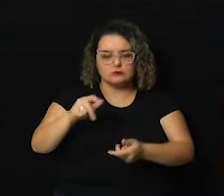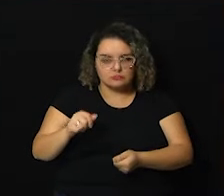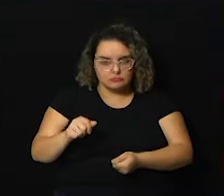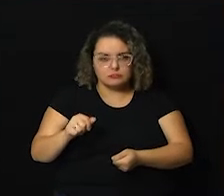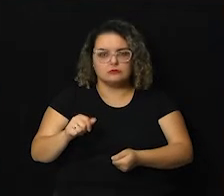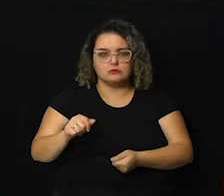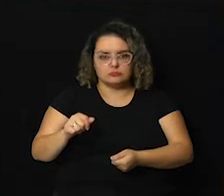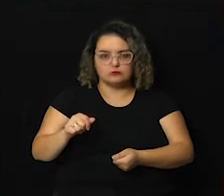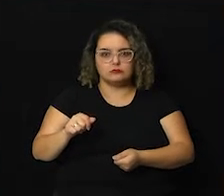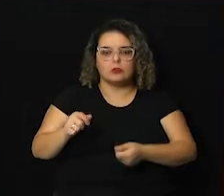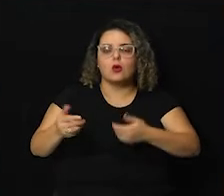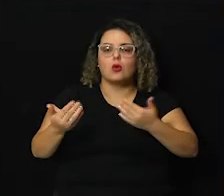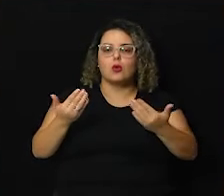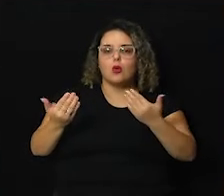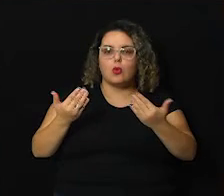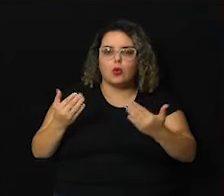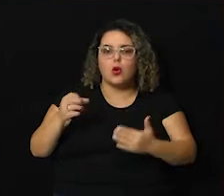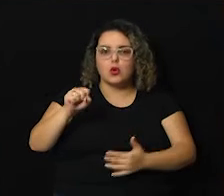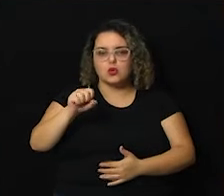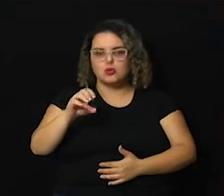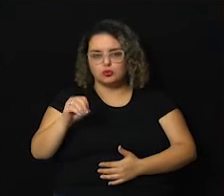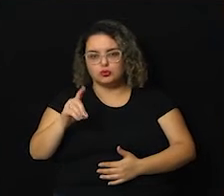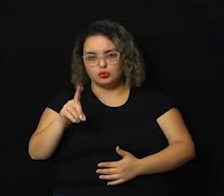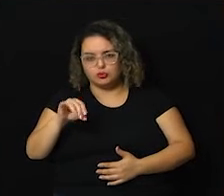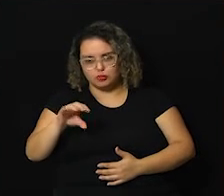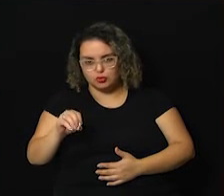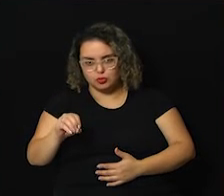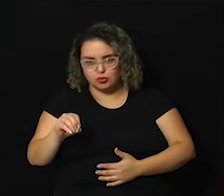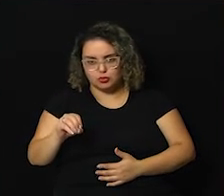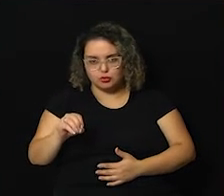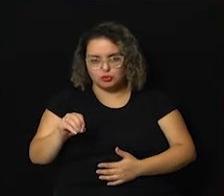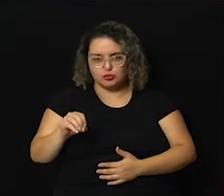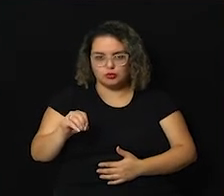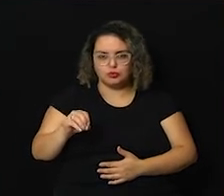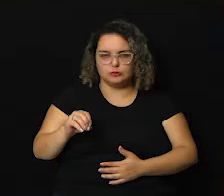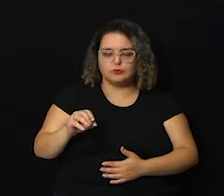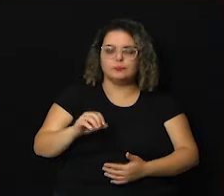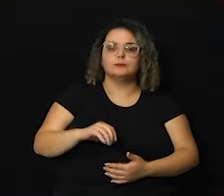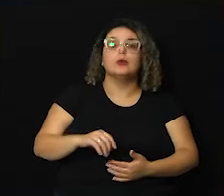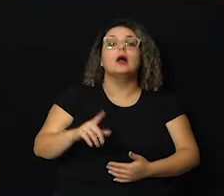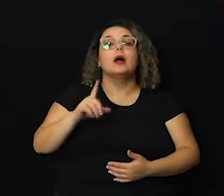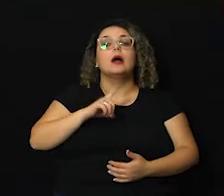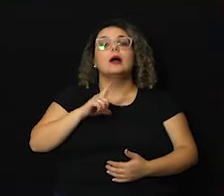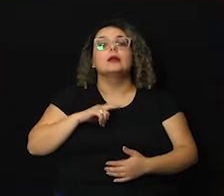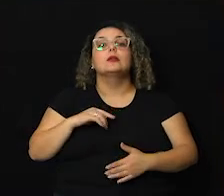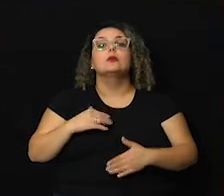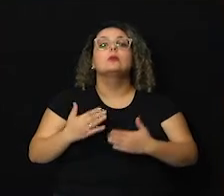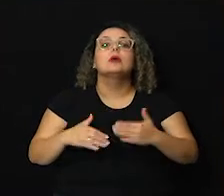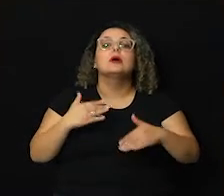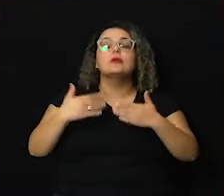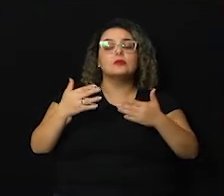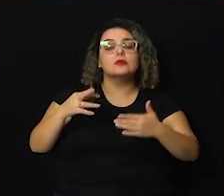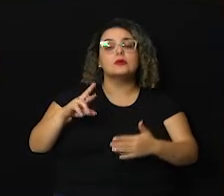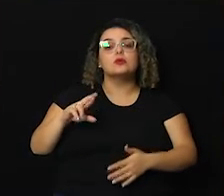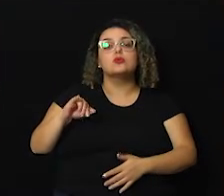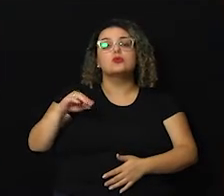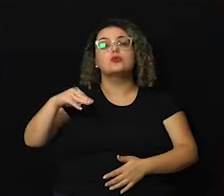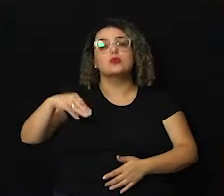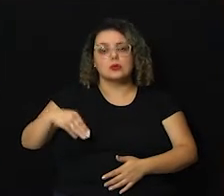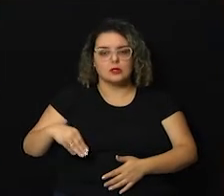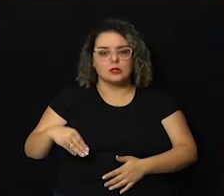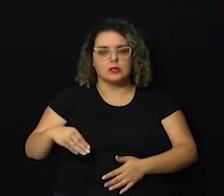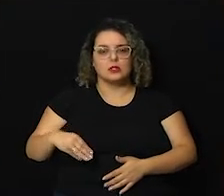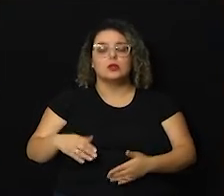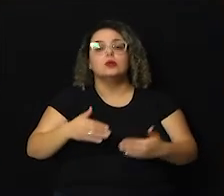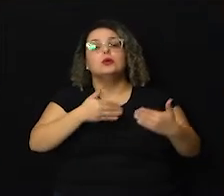mais quantidade do que o sódio, que está mais disponível na água do mar. Então, existe uma evolução do rim, e o rim é